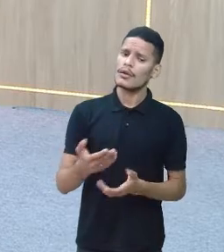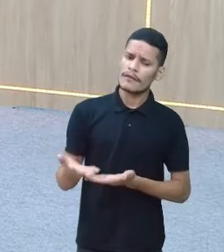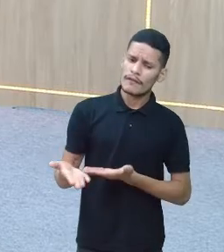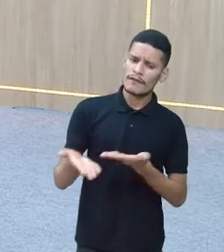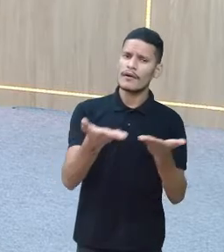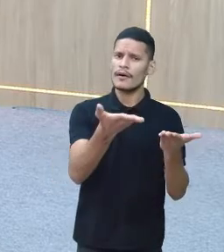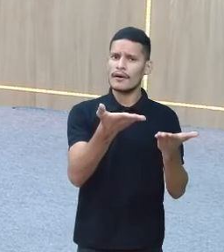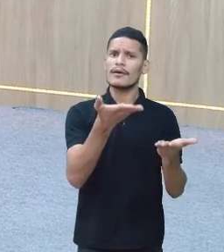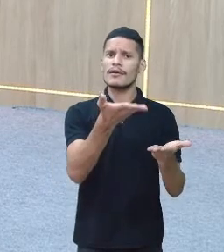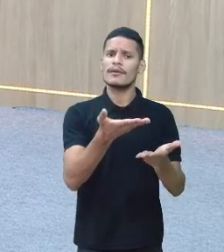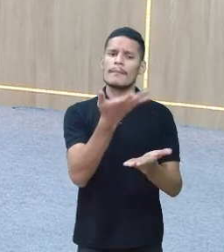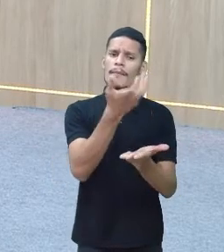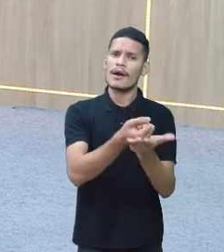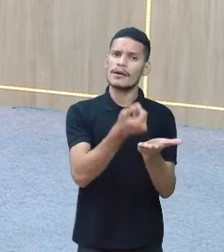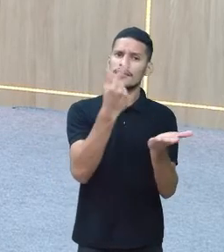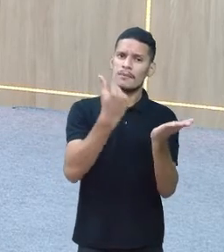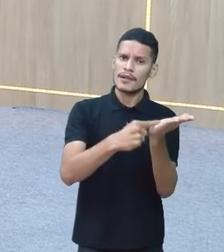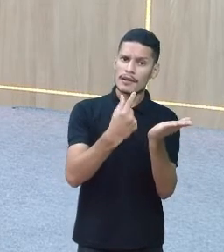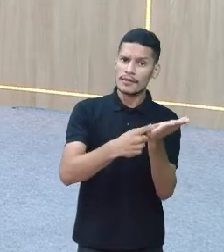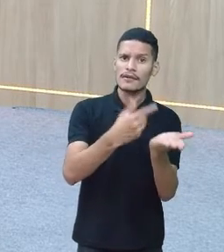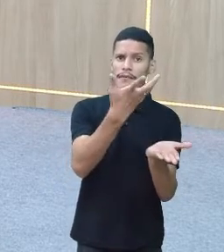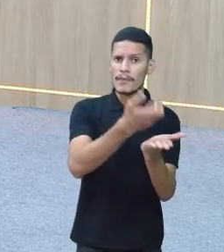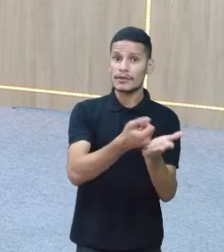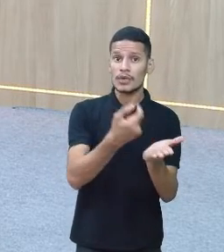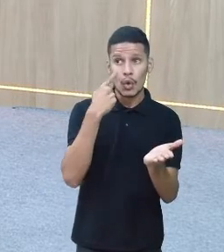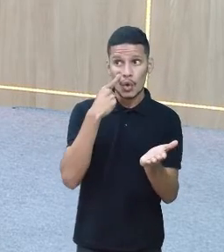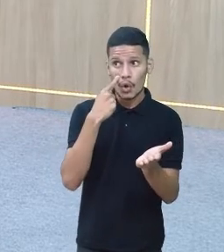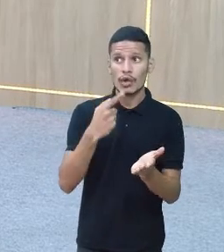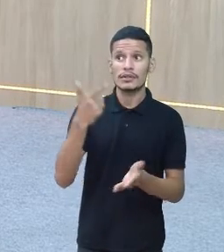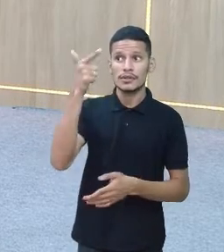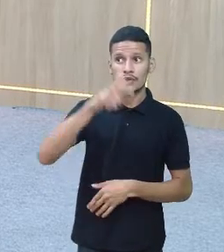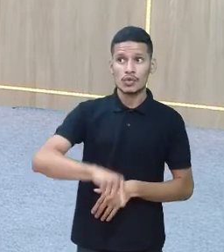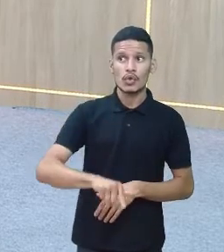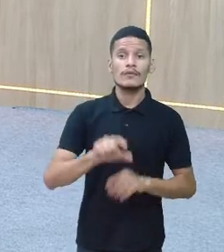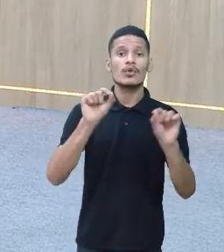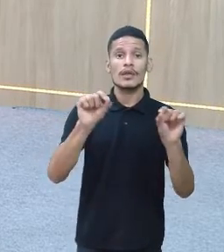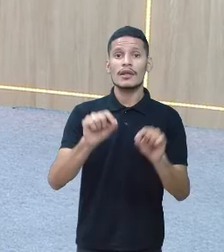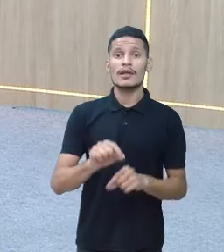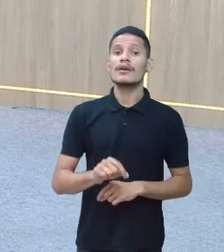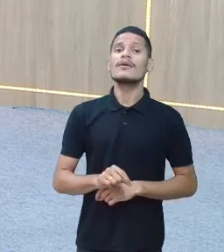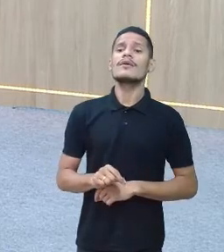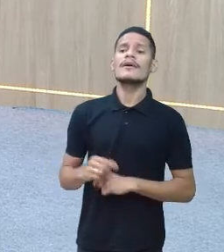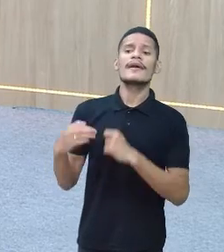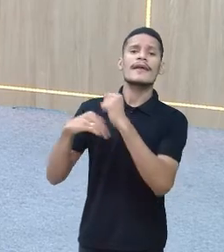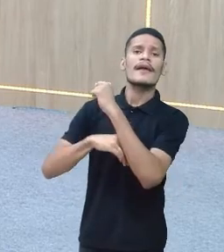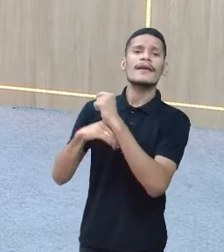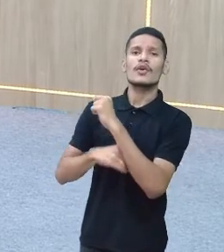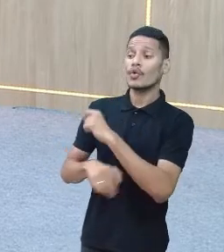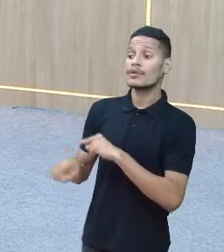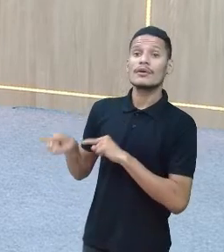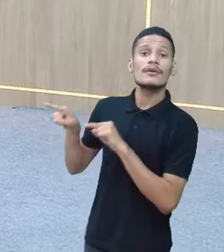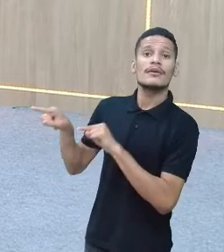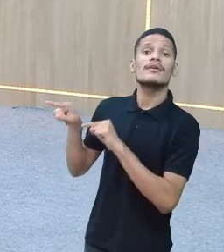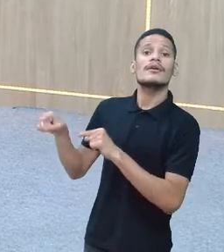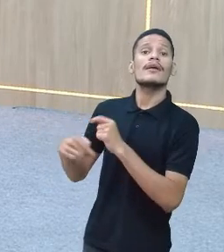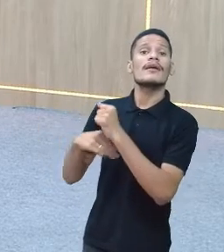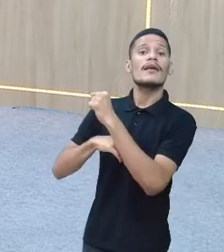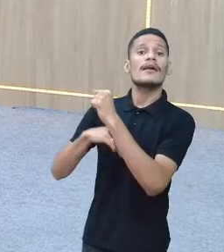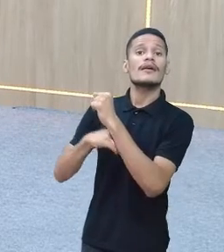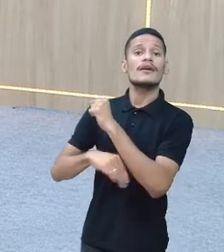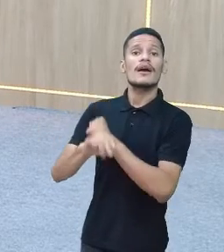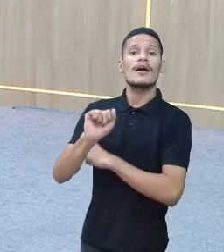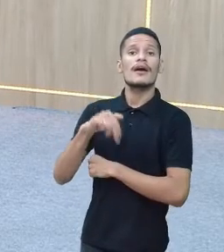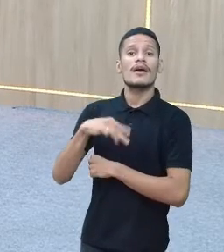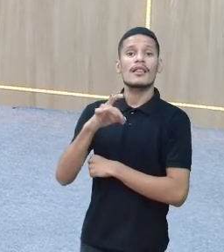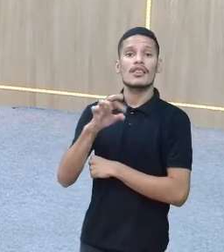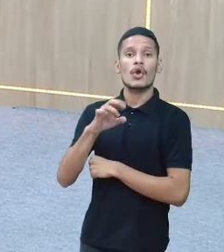lá, baixa o aplicativo. Vou deixar aqui, coloca aí o QR Code aí do